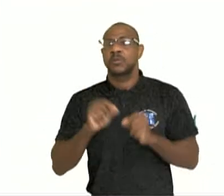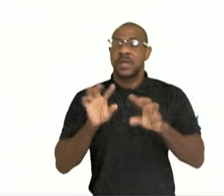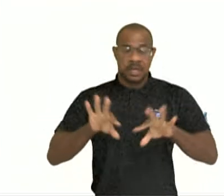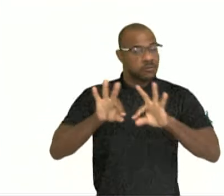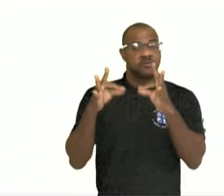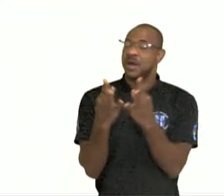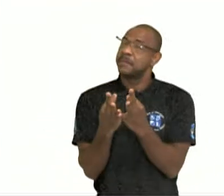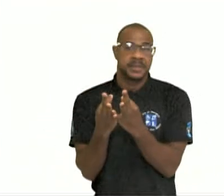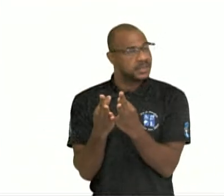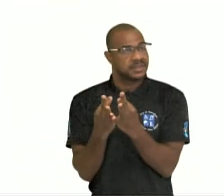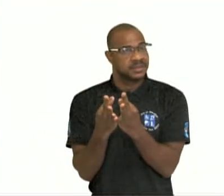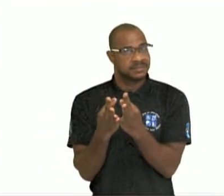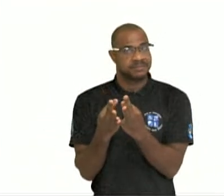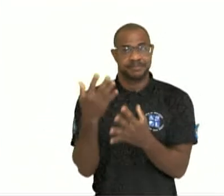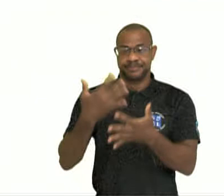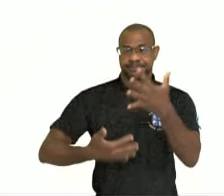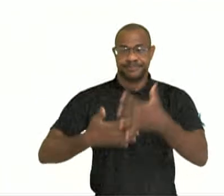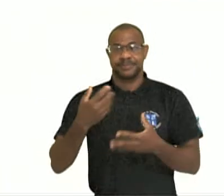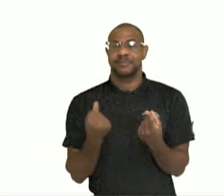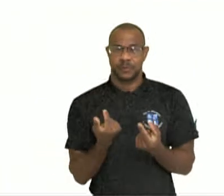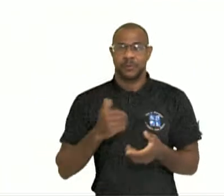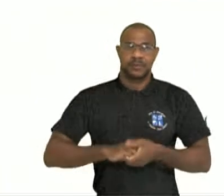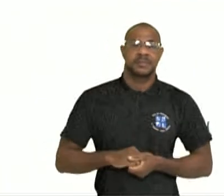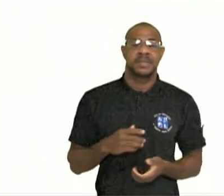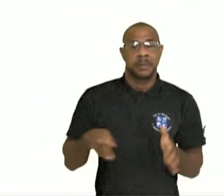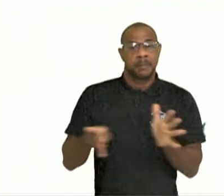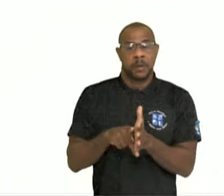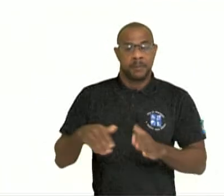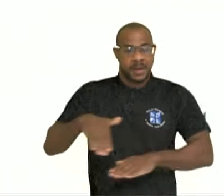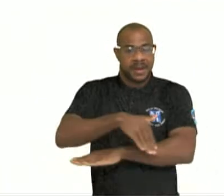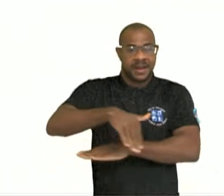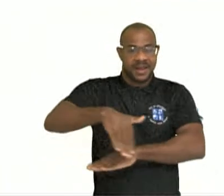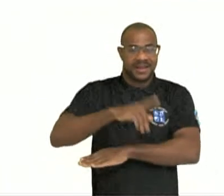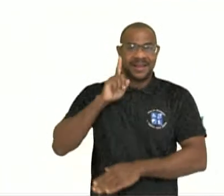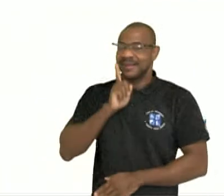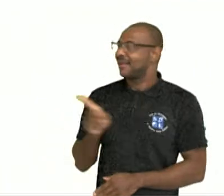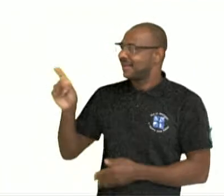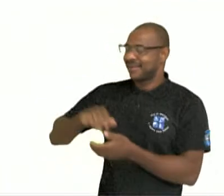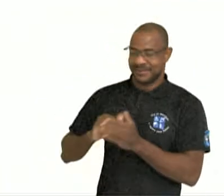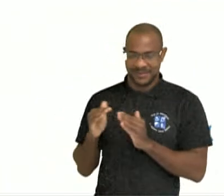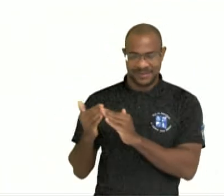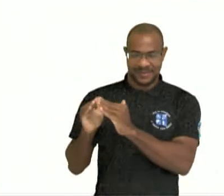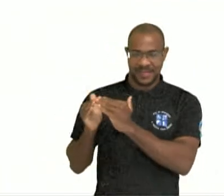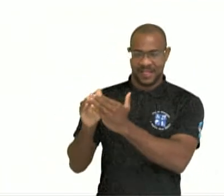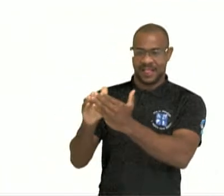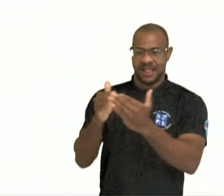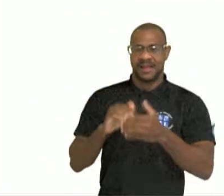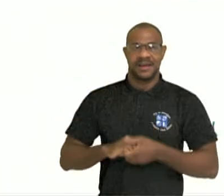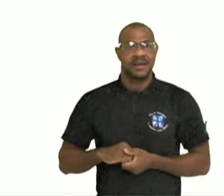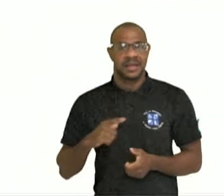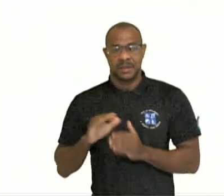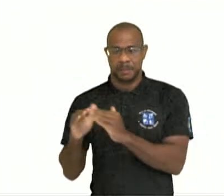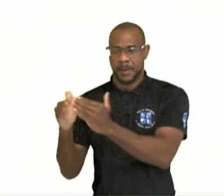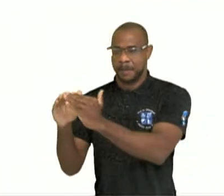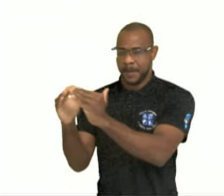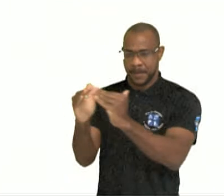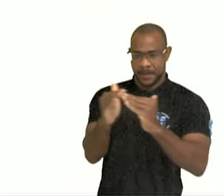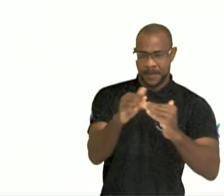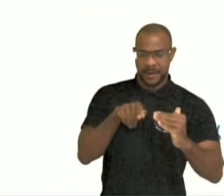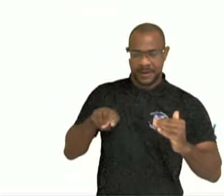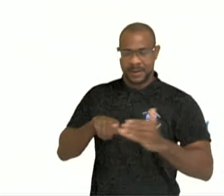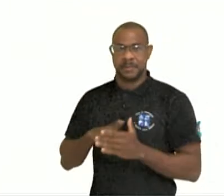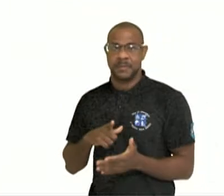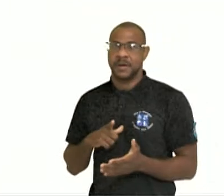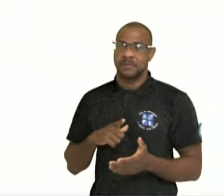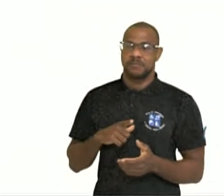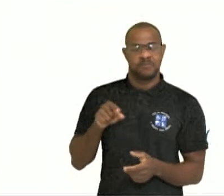família forjada ali na própria vila. Aí, quem sabe, uma vila abarrotada seja muito